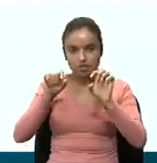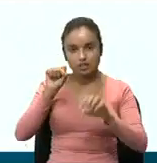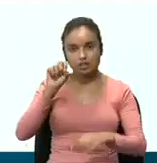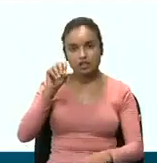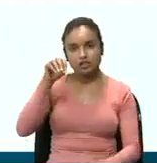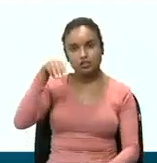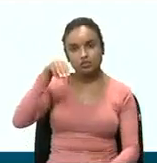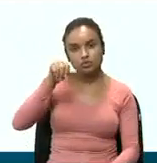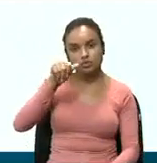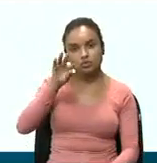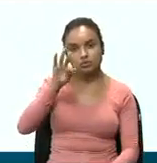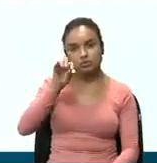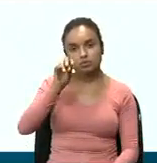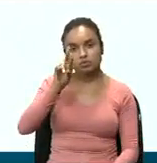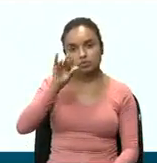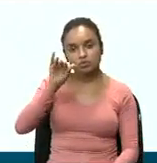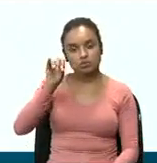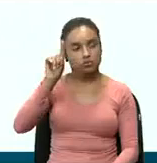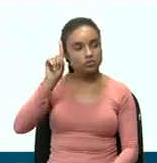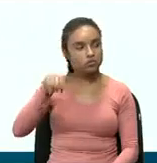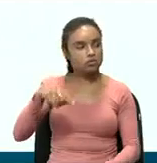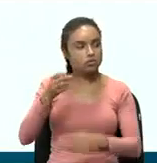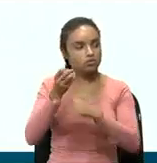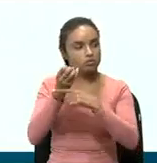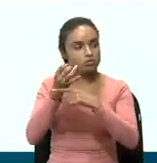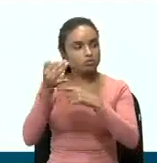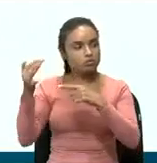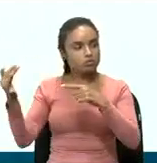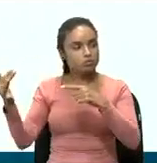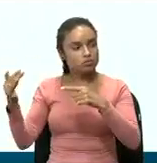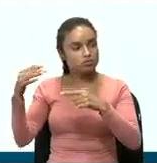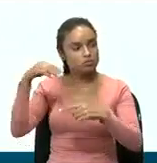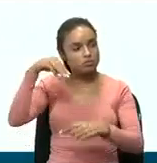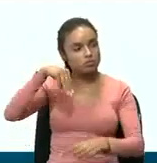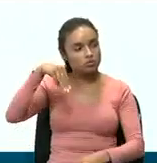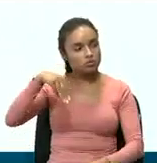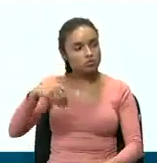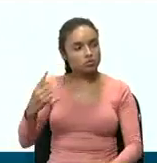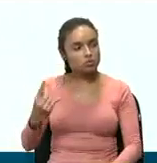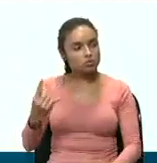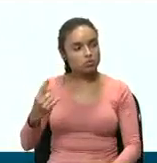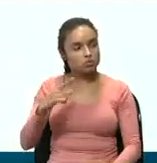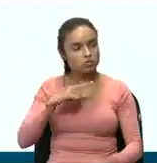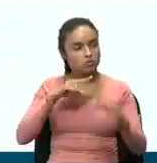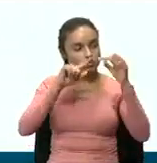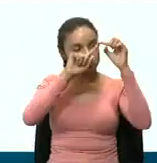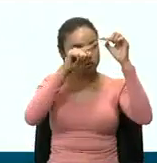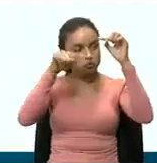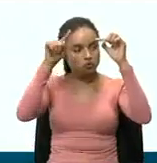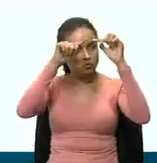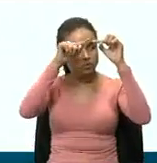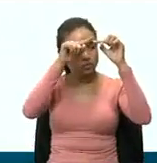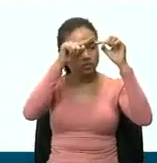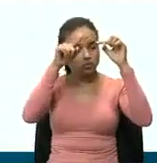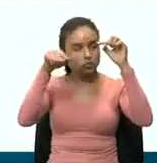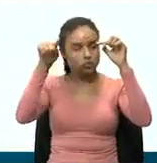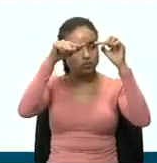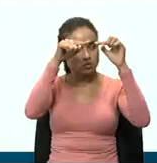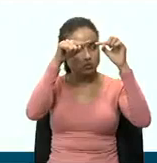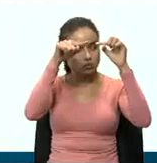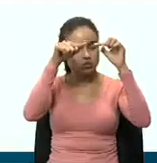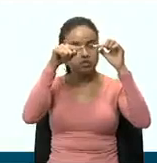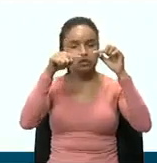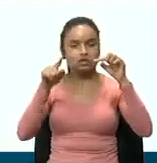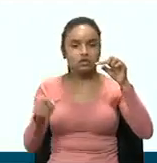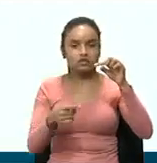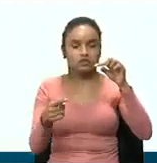acaba então generalizando para as séries que têm esse comportamento. Então toda série que você tem um número multiplicando um outro e você